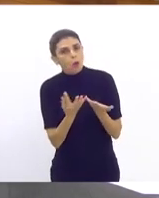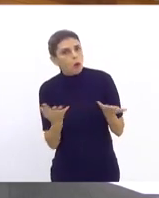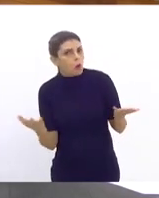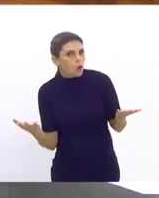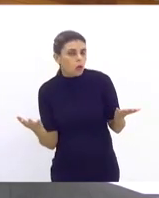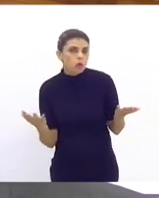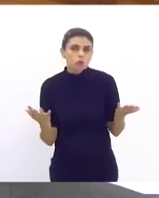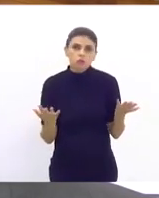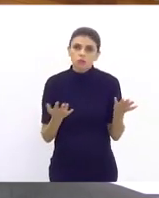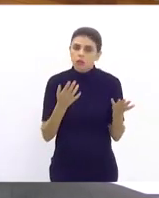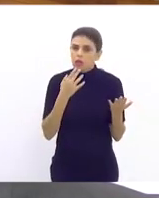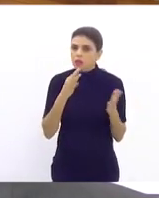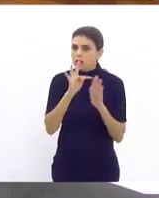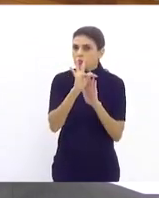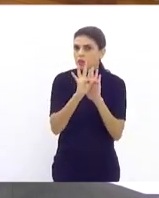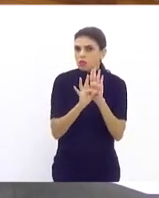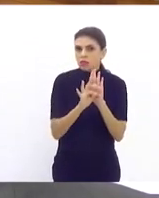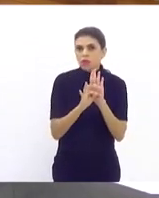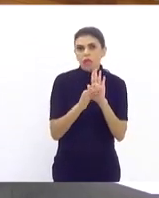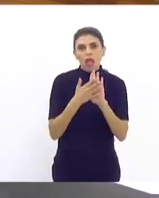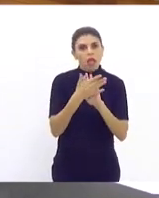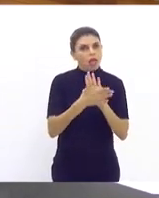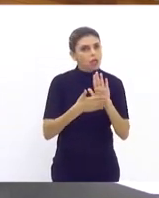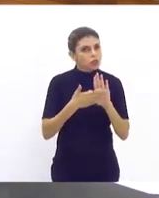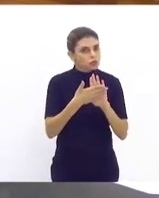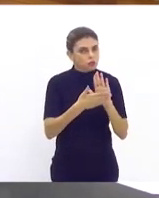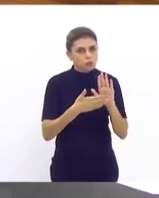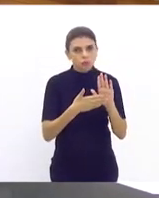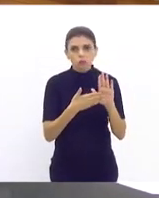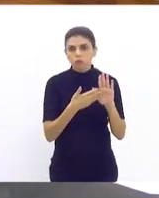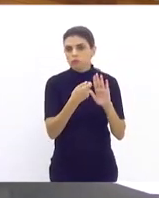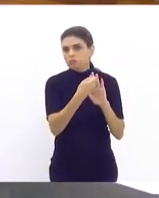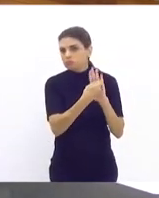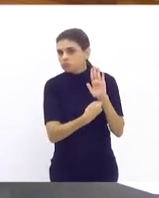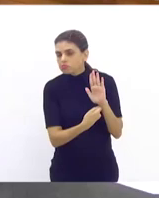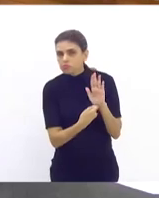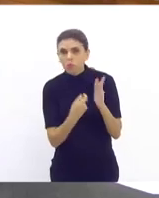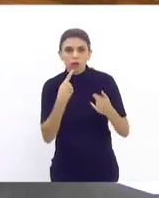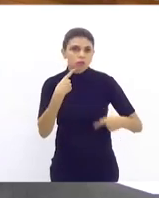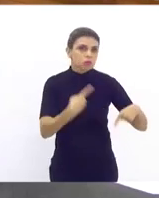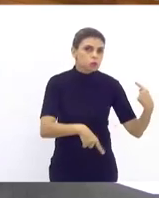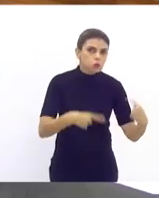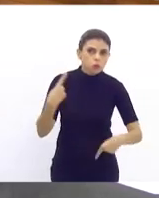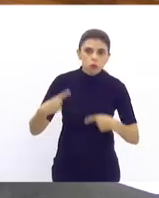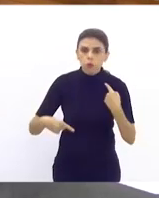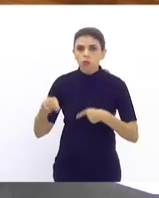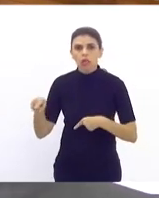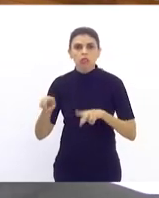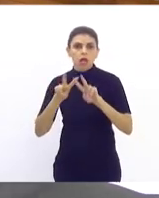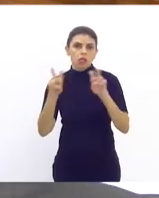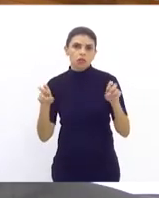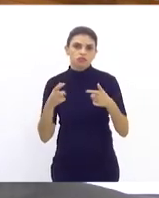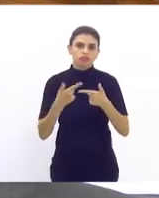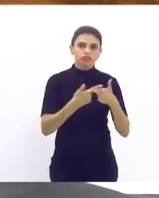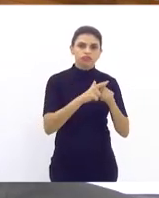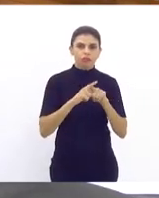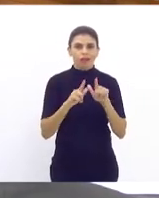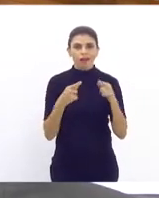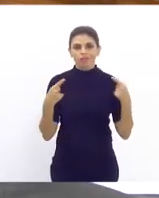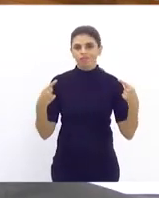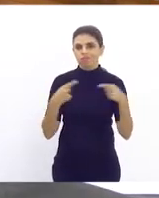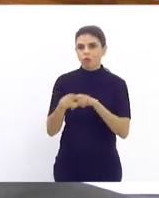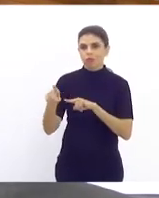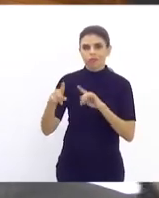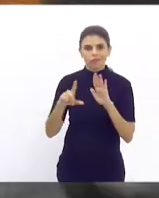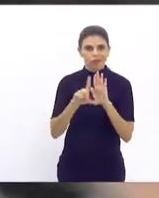de texto para colocar nesse substitutivo, nesse sentido, do eventual conflito com norma federal.